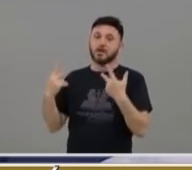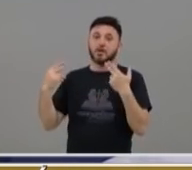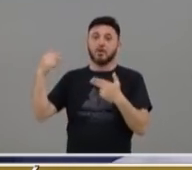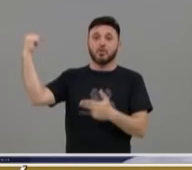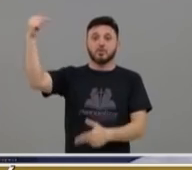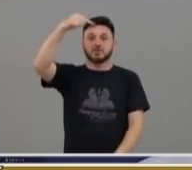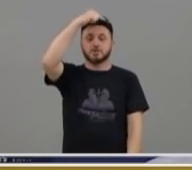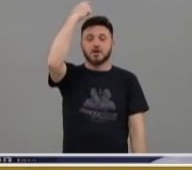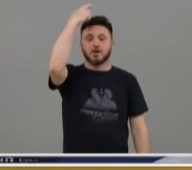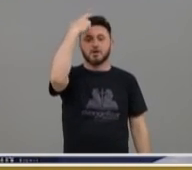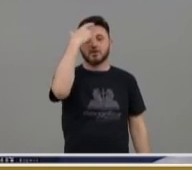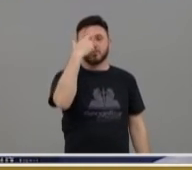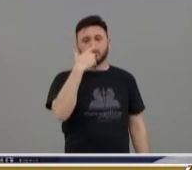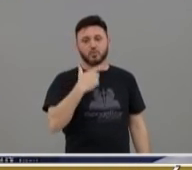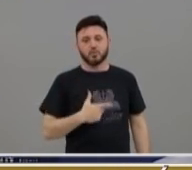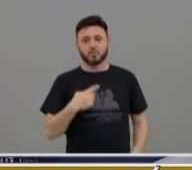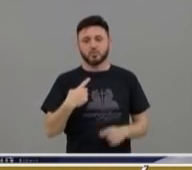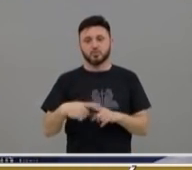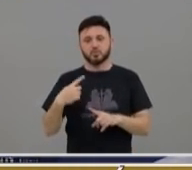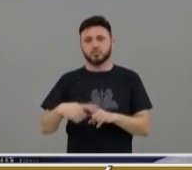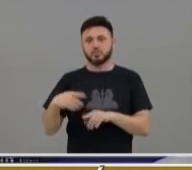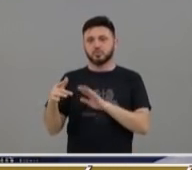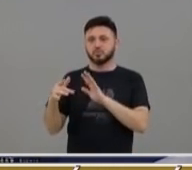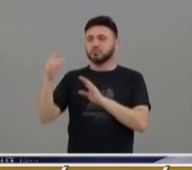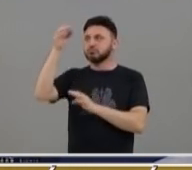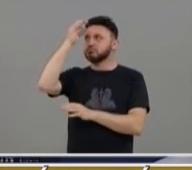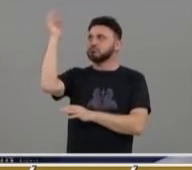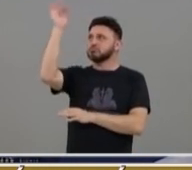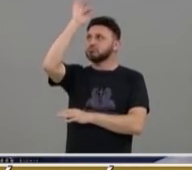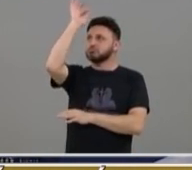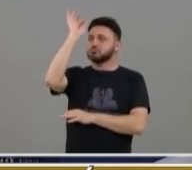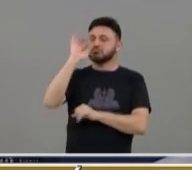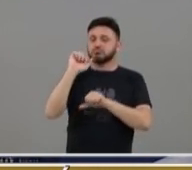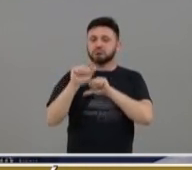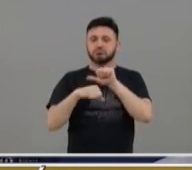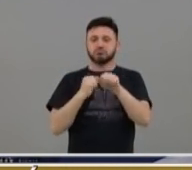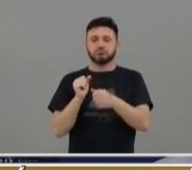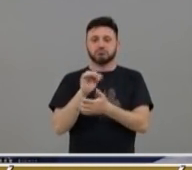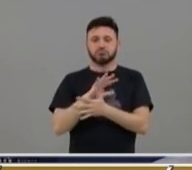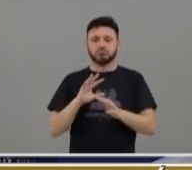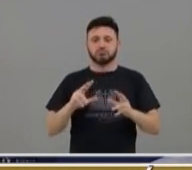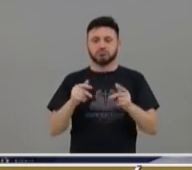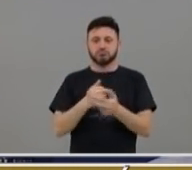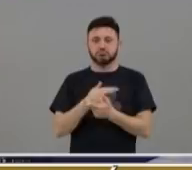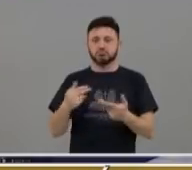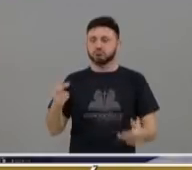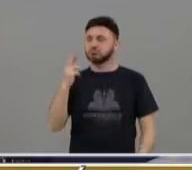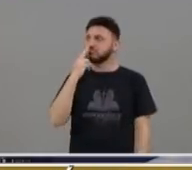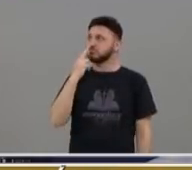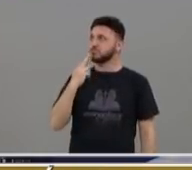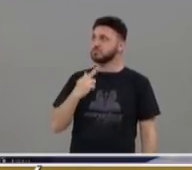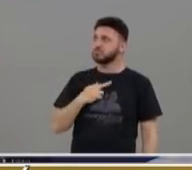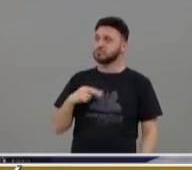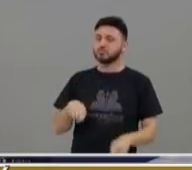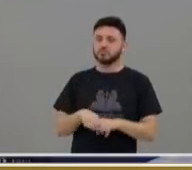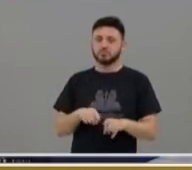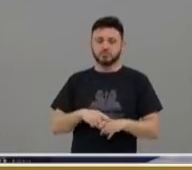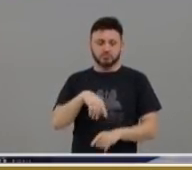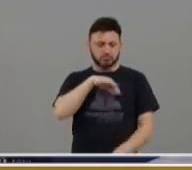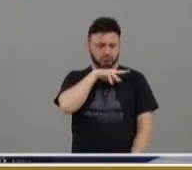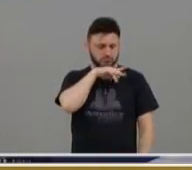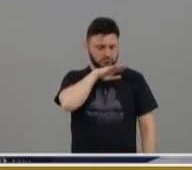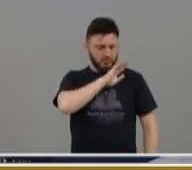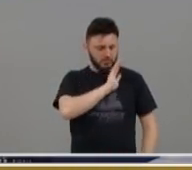santificação, aquele que vem para transformar tudo, aquele que vem para dar todas as respostas, aquele que arranca